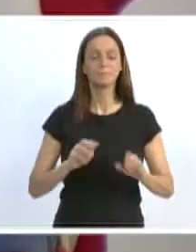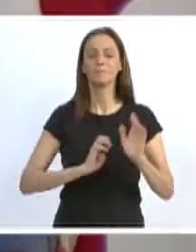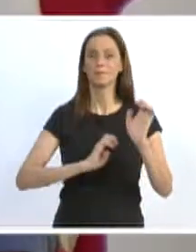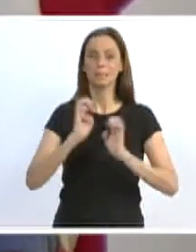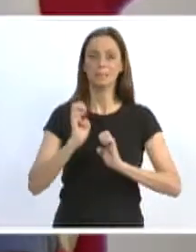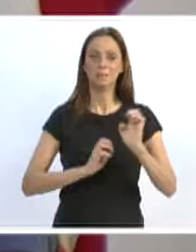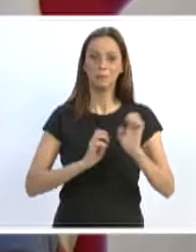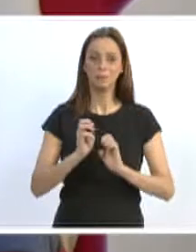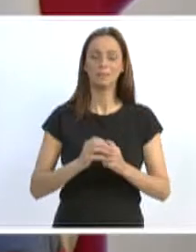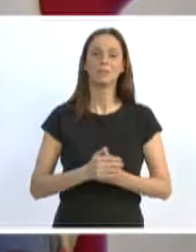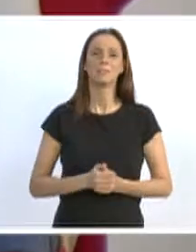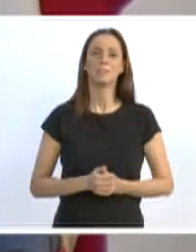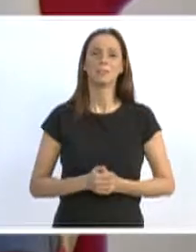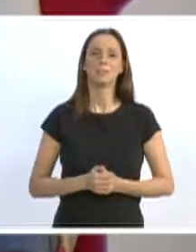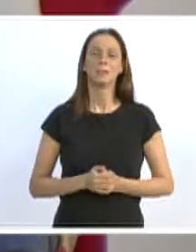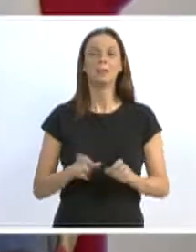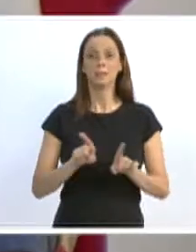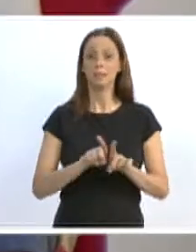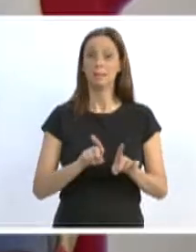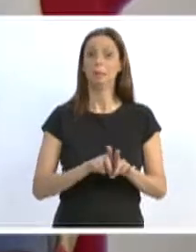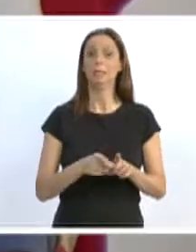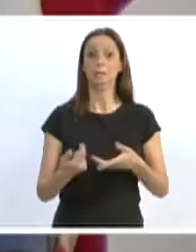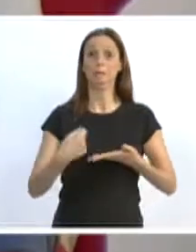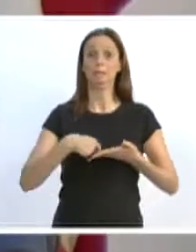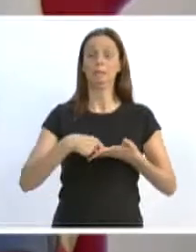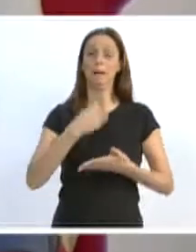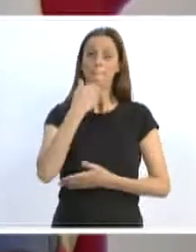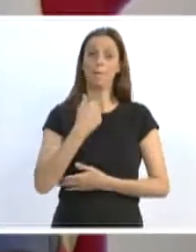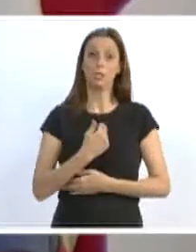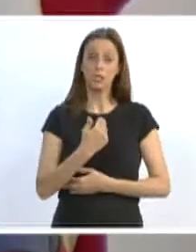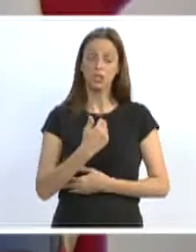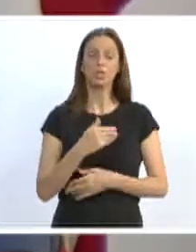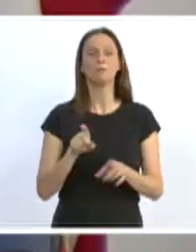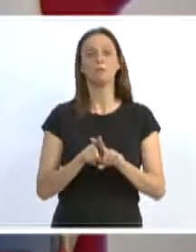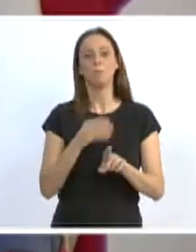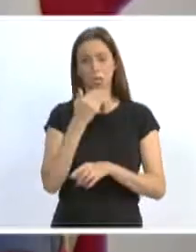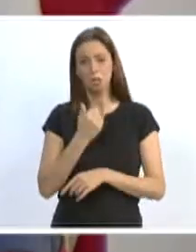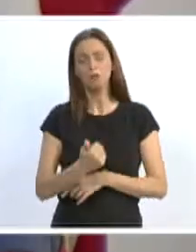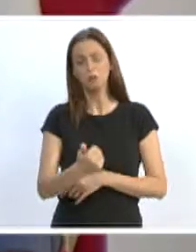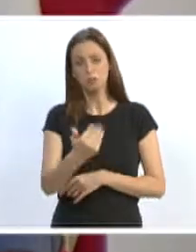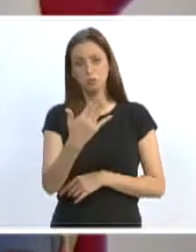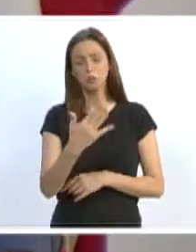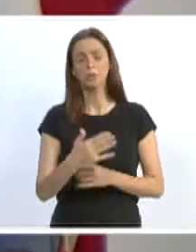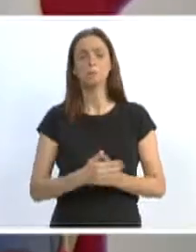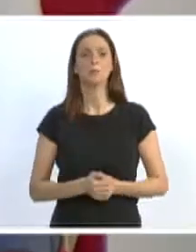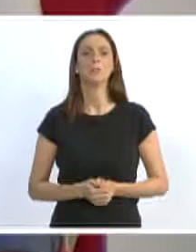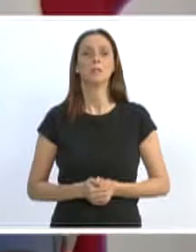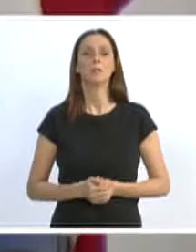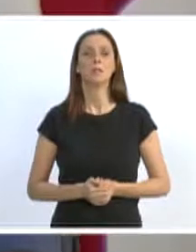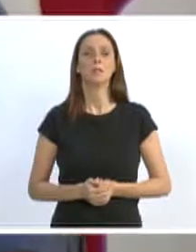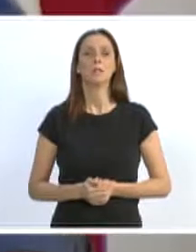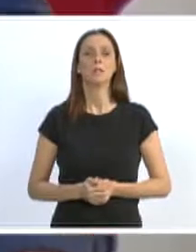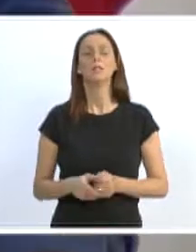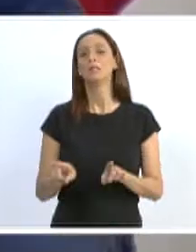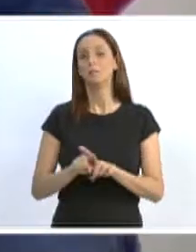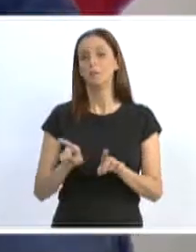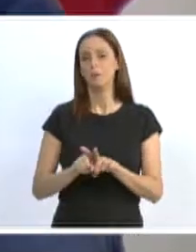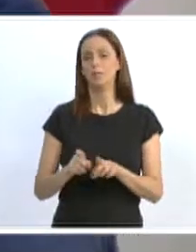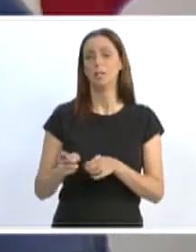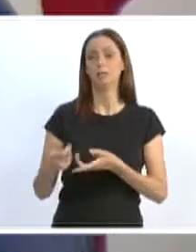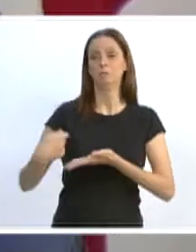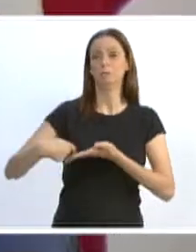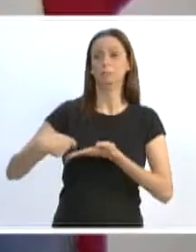inclusive fizeram algumas reivindicações alguns elogios e também as reivindicações